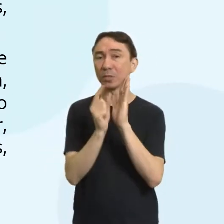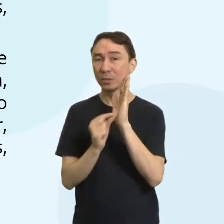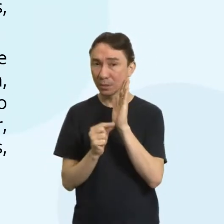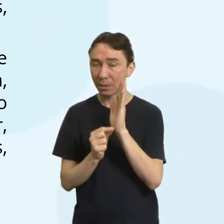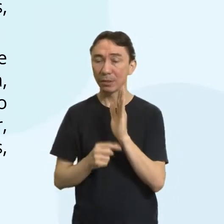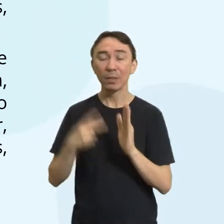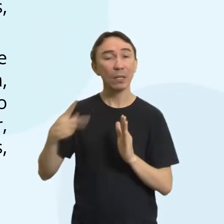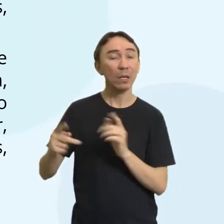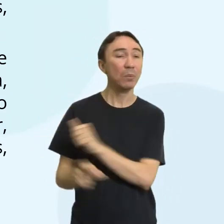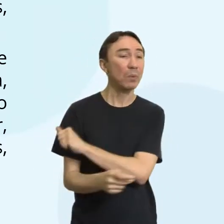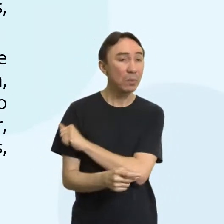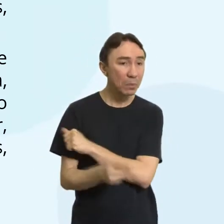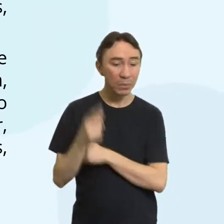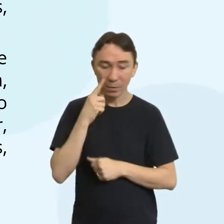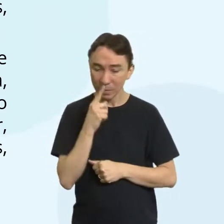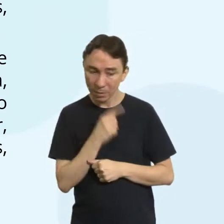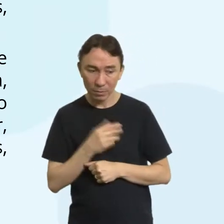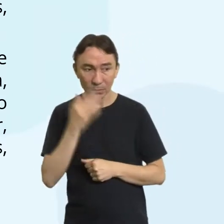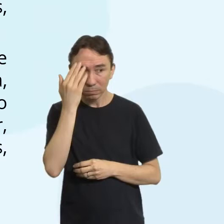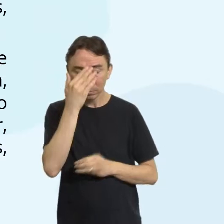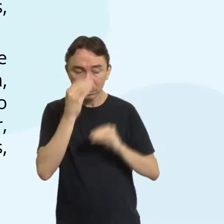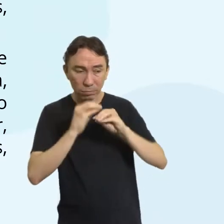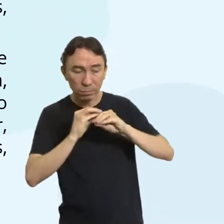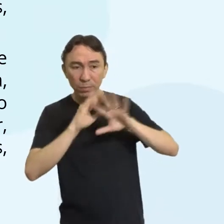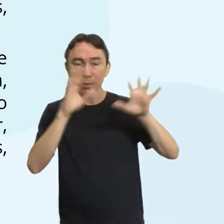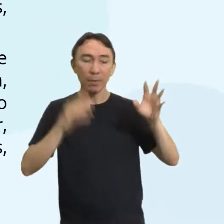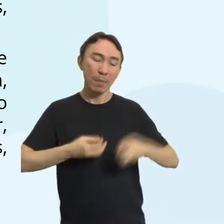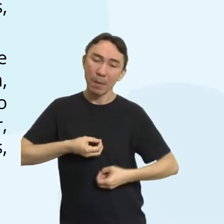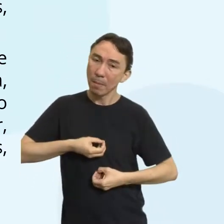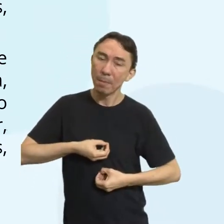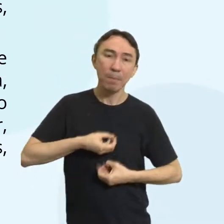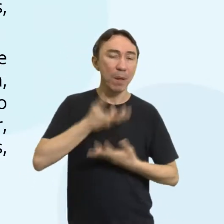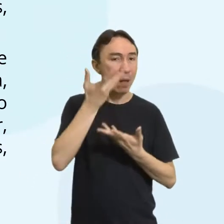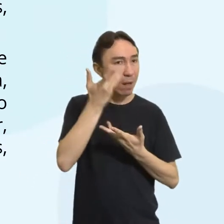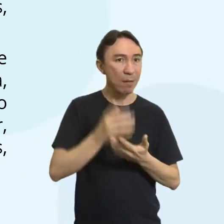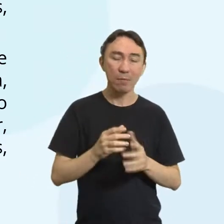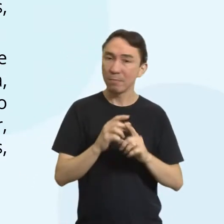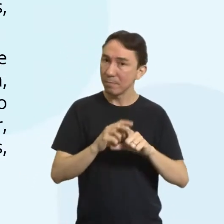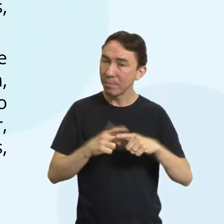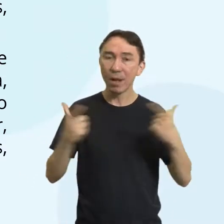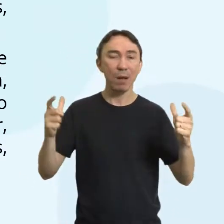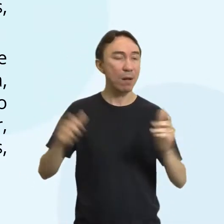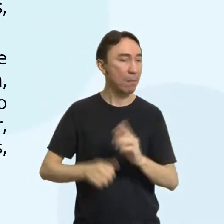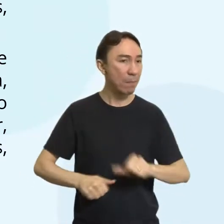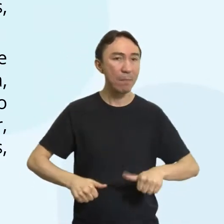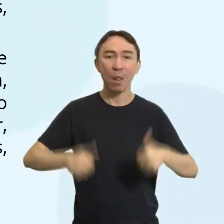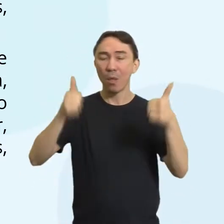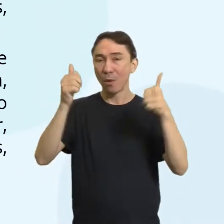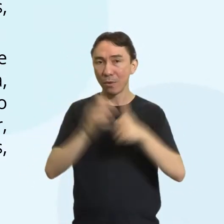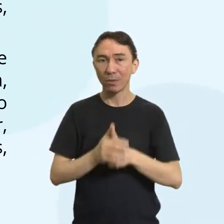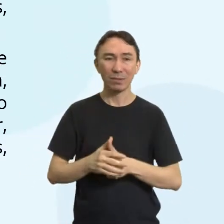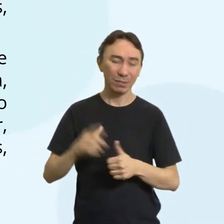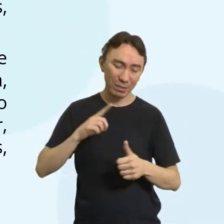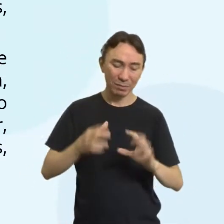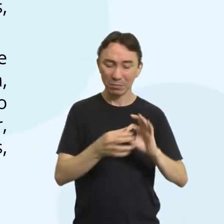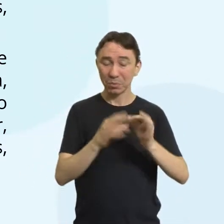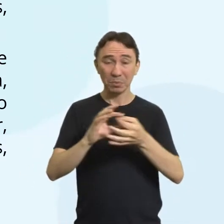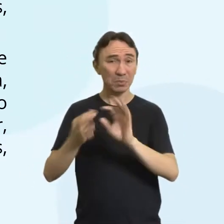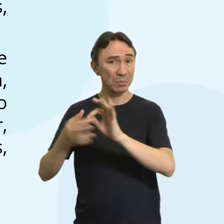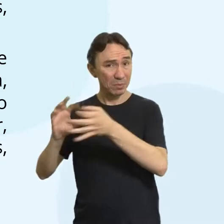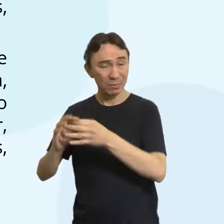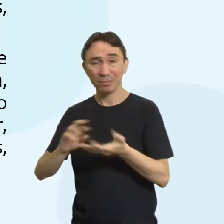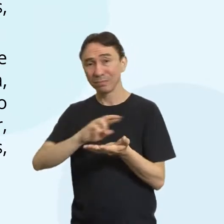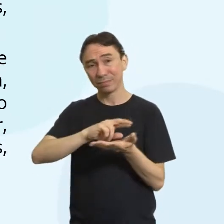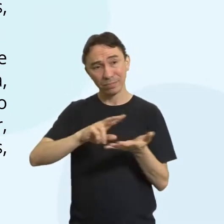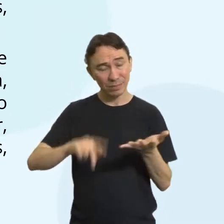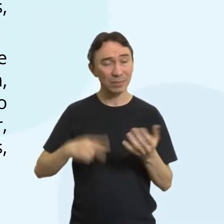modelo de expressão ao partilhar informações, experiências, ideias e sentimentos em diferentes contextos, produzindo sentidos